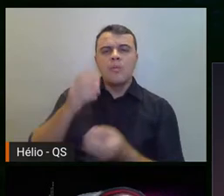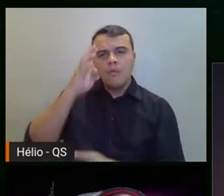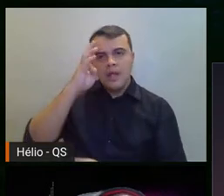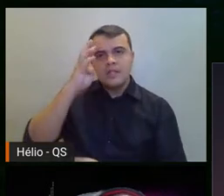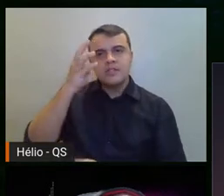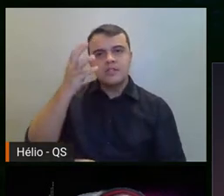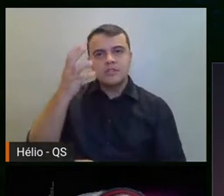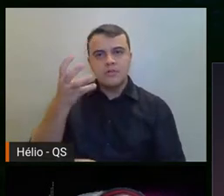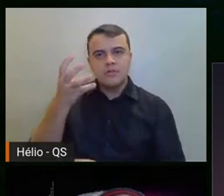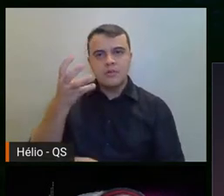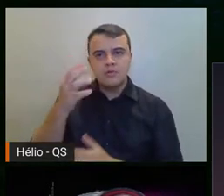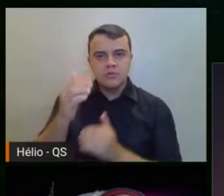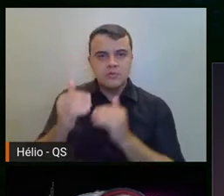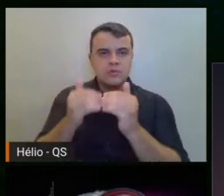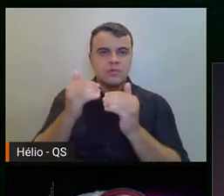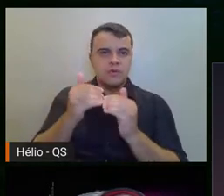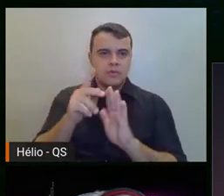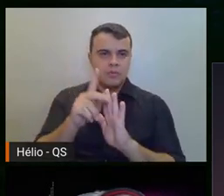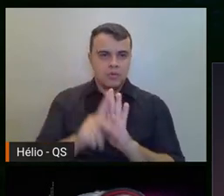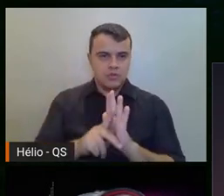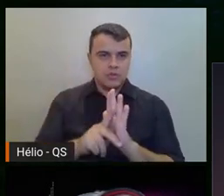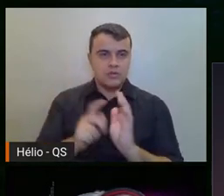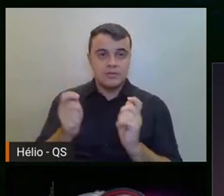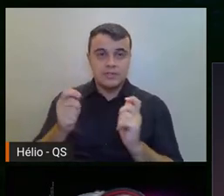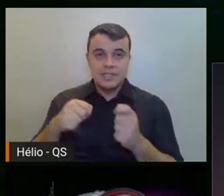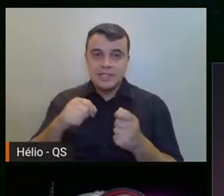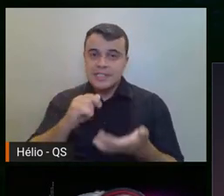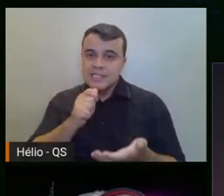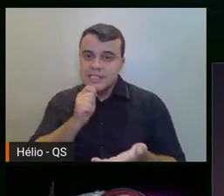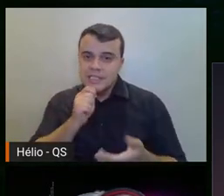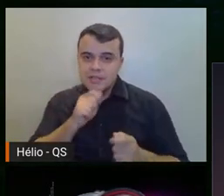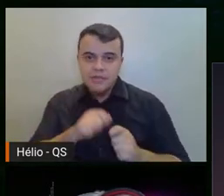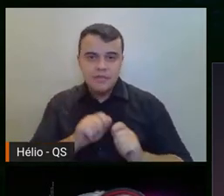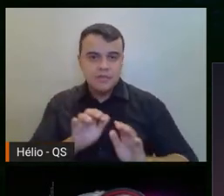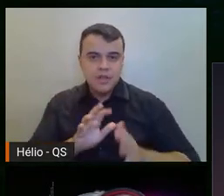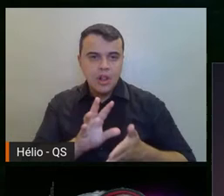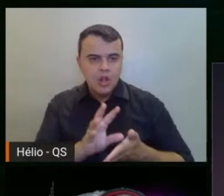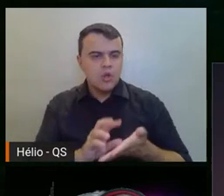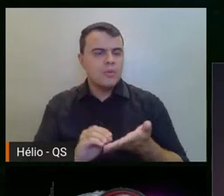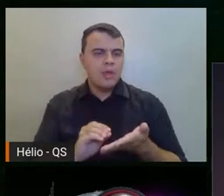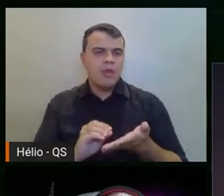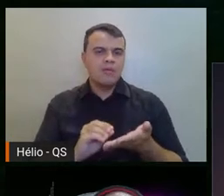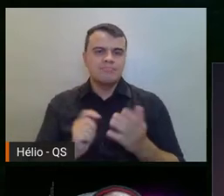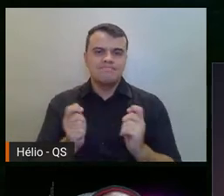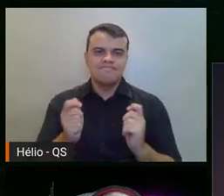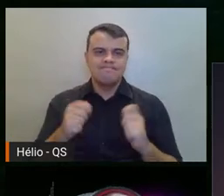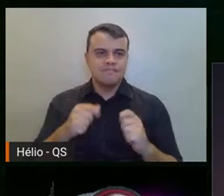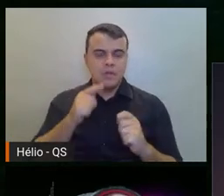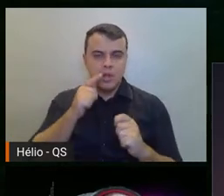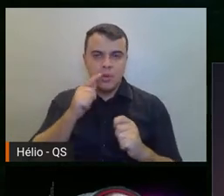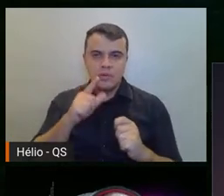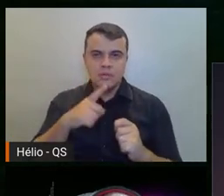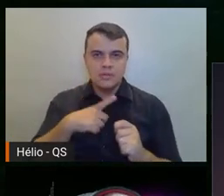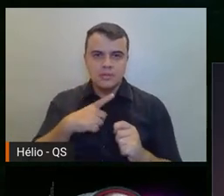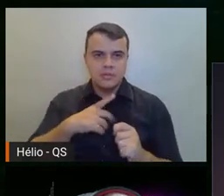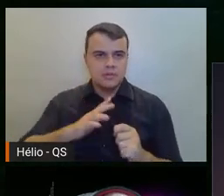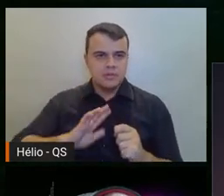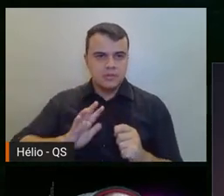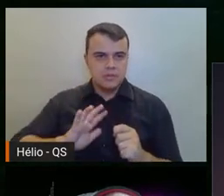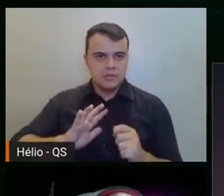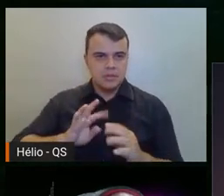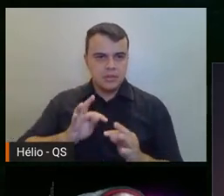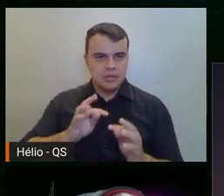como você desenvolveu aquele projeto E aí se você não fez copiou de alguém você simplesmente não vai conseguir defender